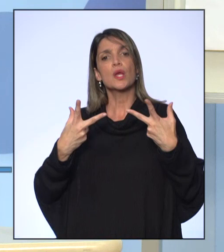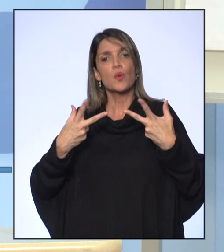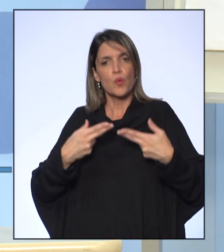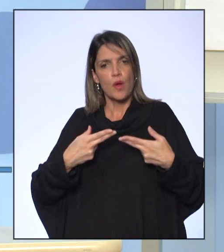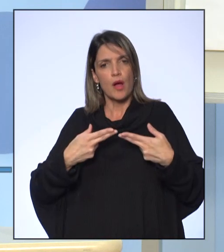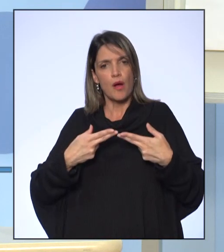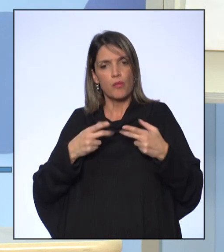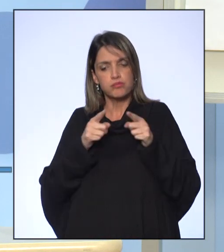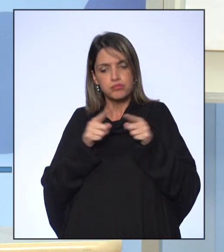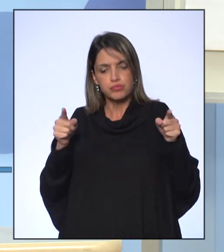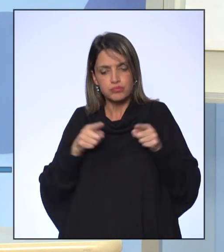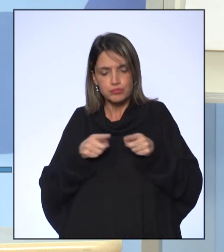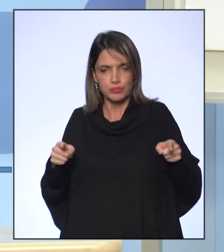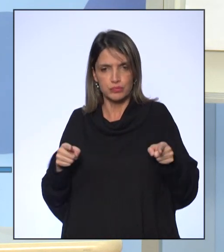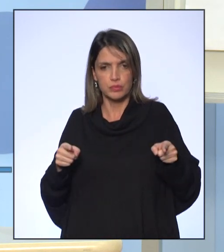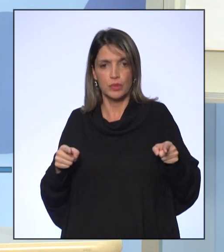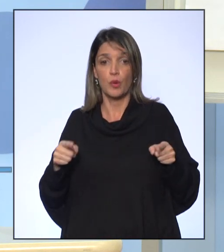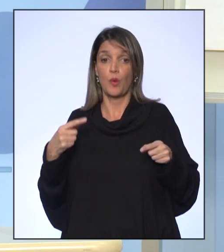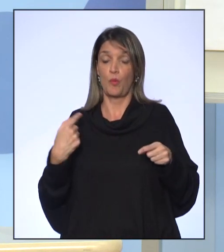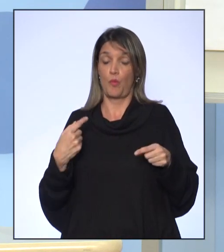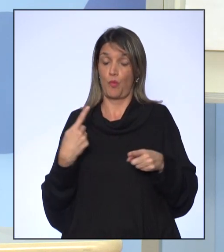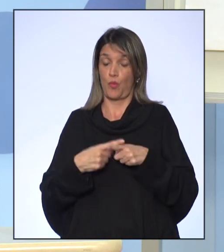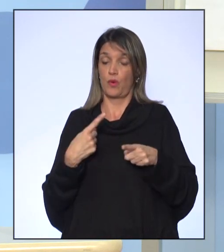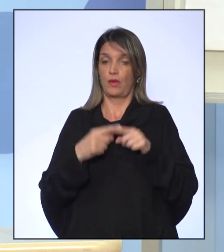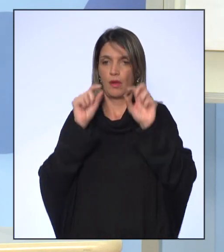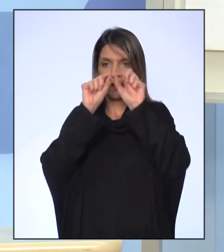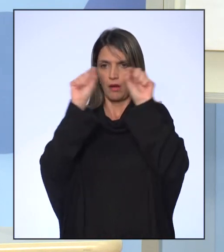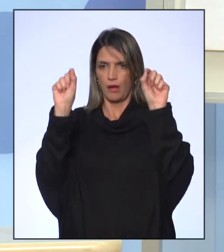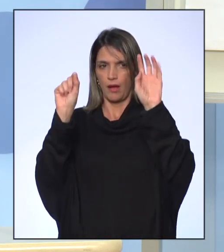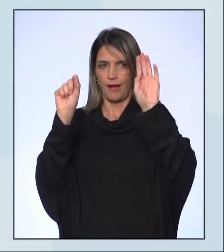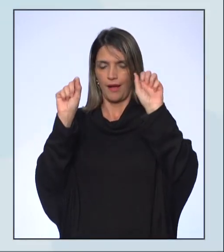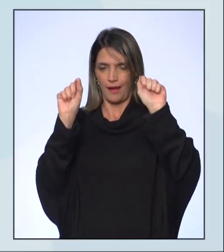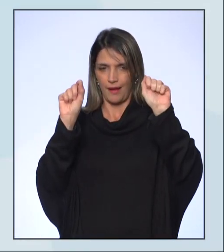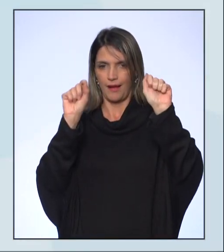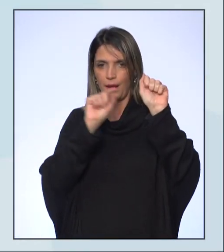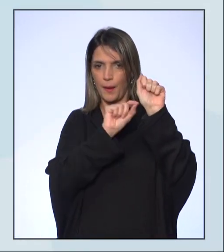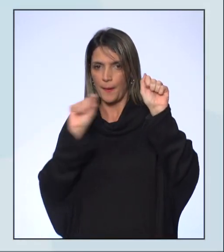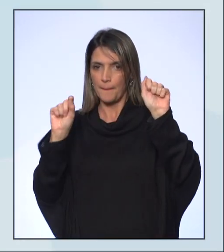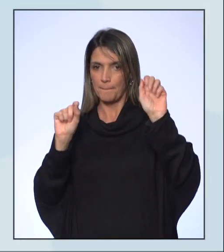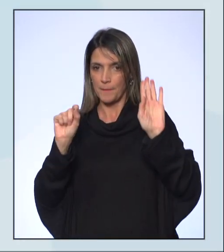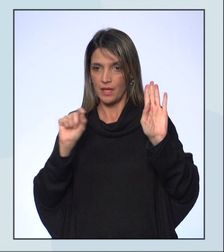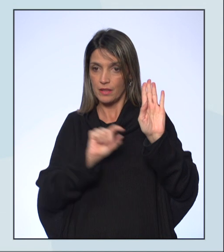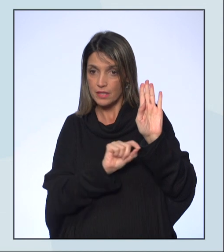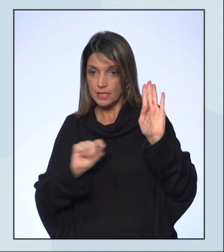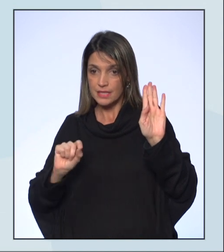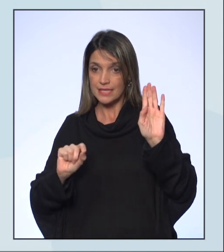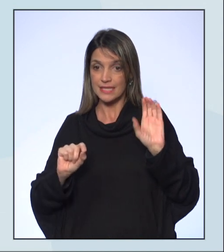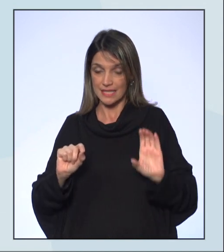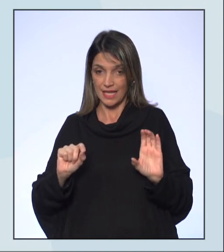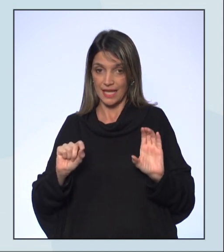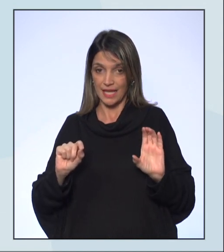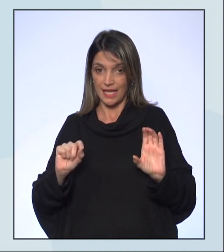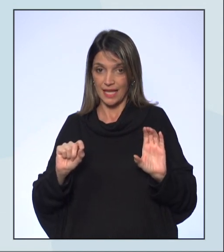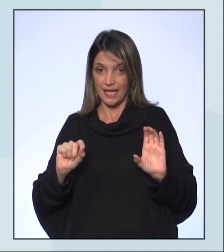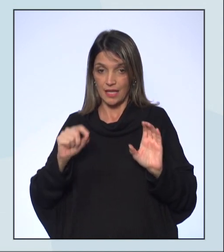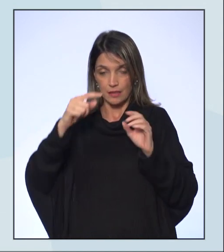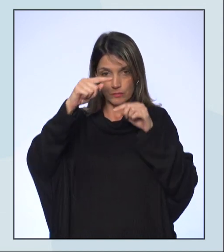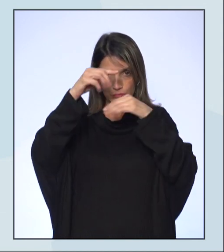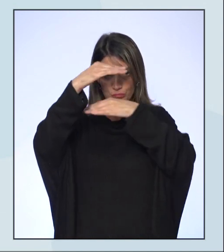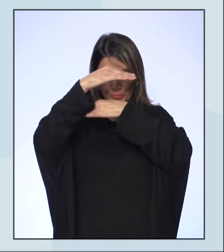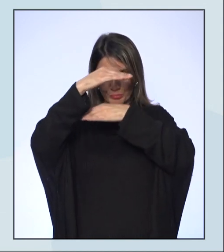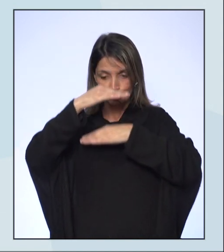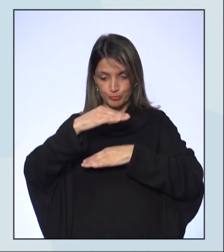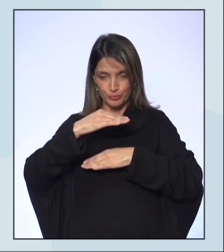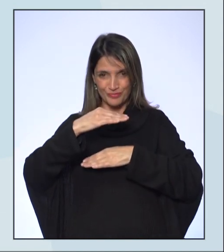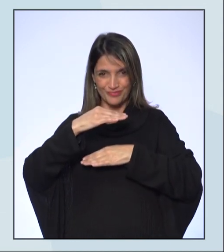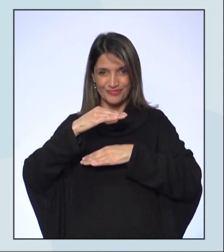né? Isso só acontece porque as retas A, B e C, como vocês podem ver na tela, elas são retas paralelas. Isso mesmo, só nas paralelas